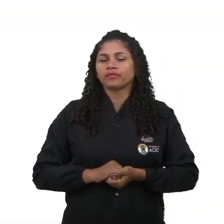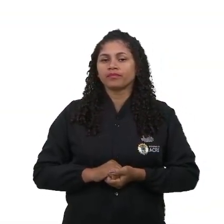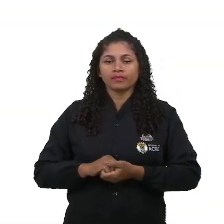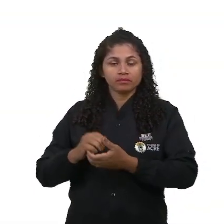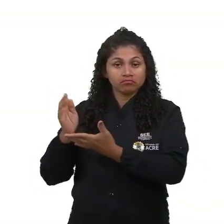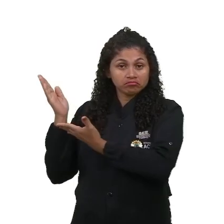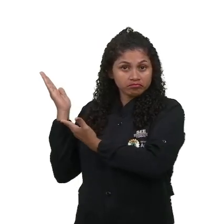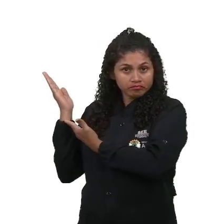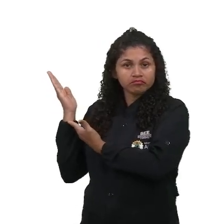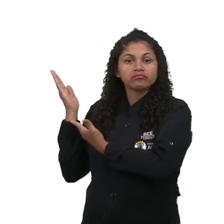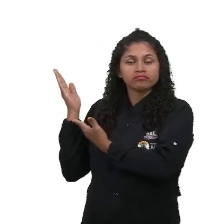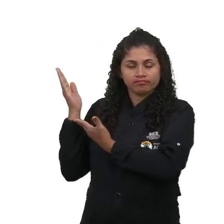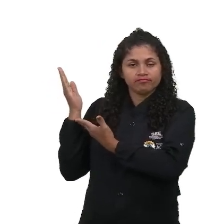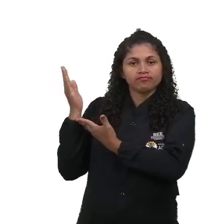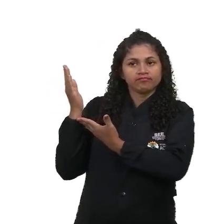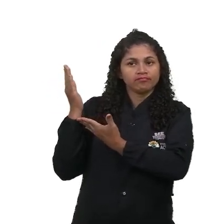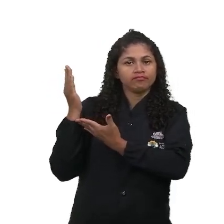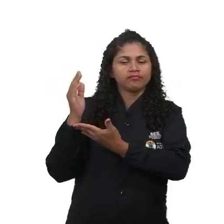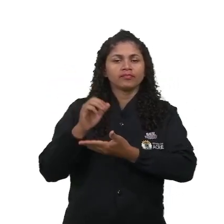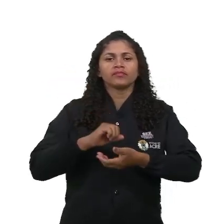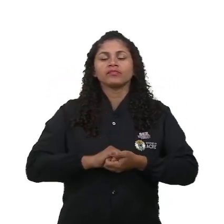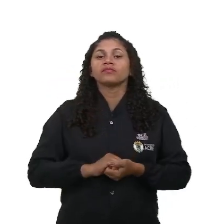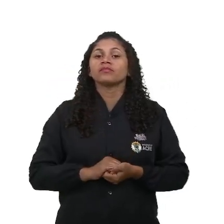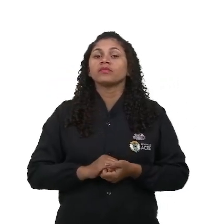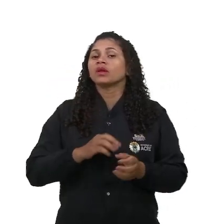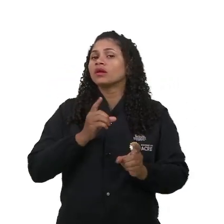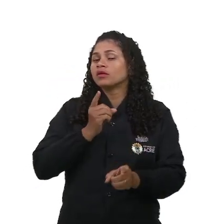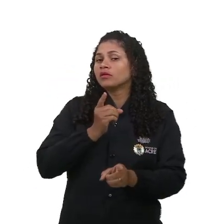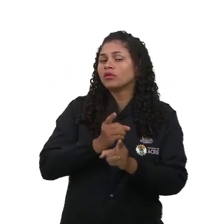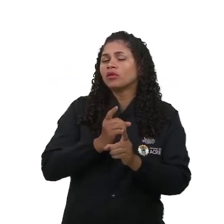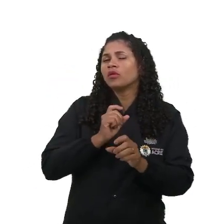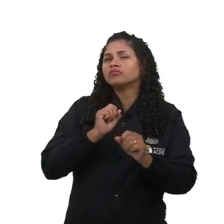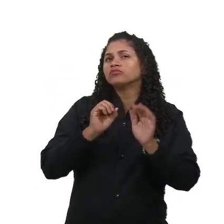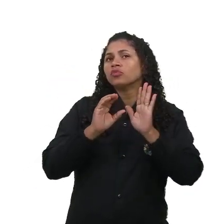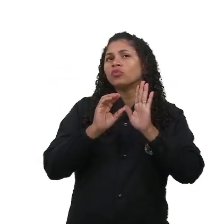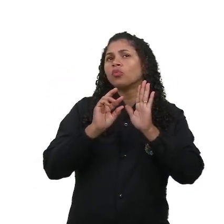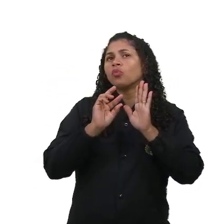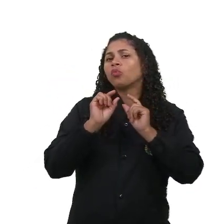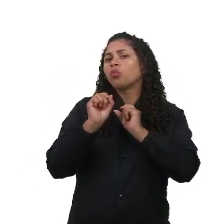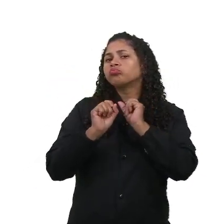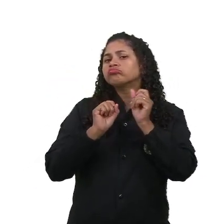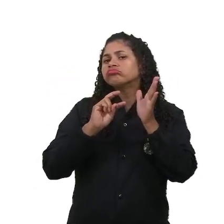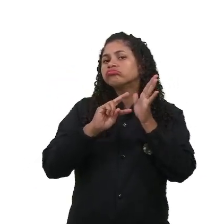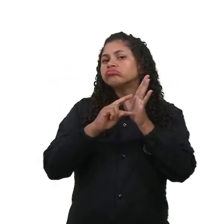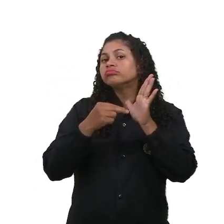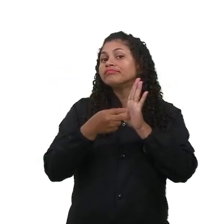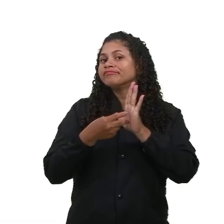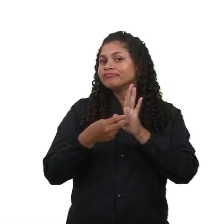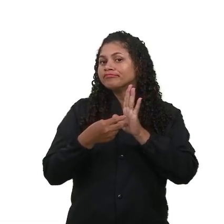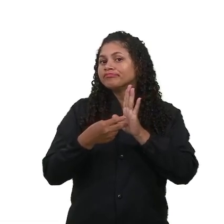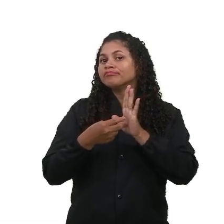Eu vou definir aqui o que é um vetor com vocês. Imagine o seguinte,